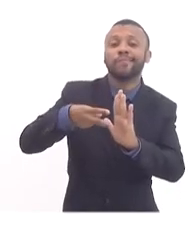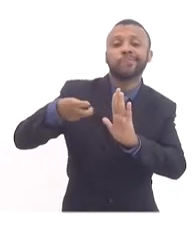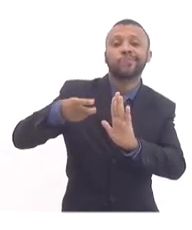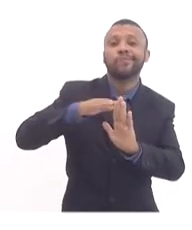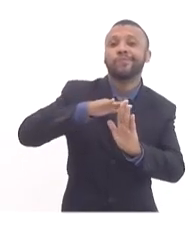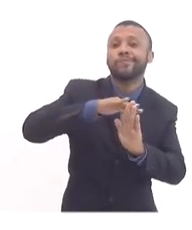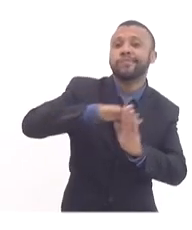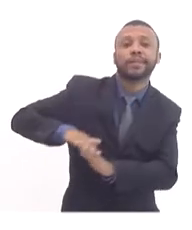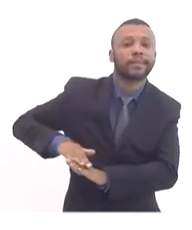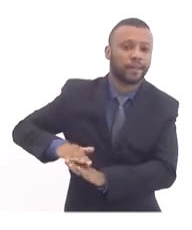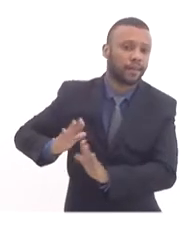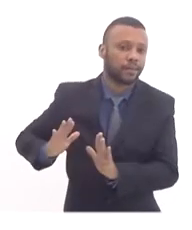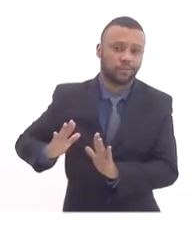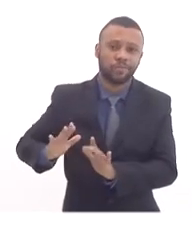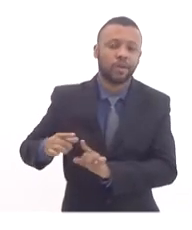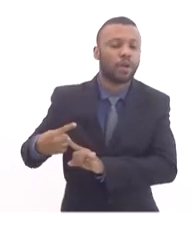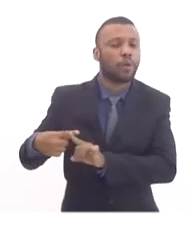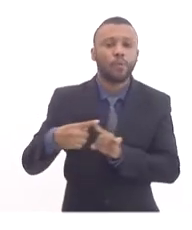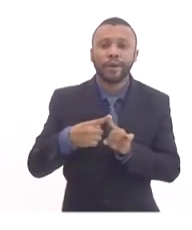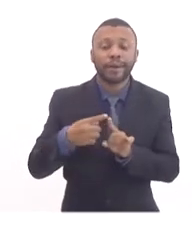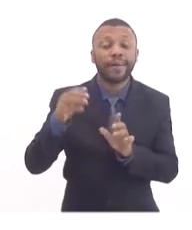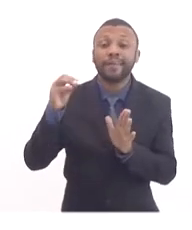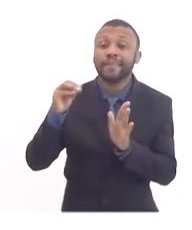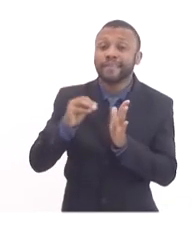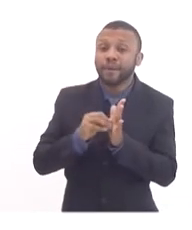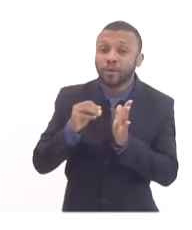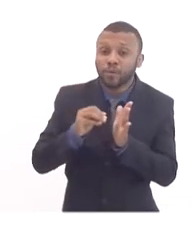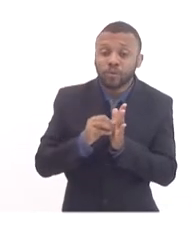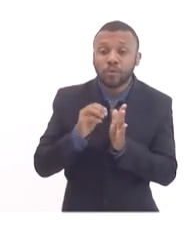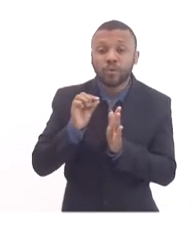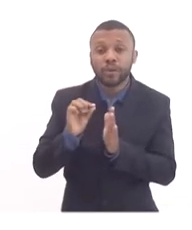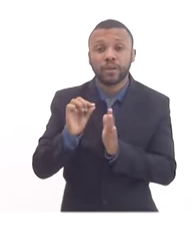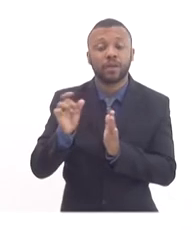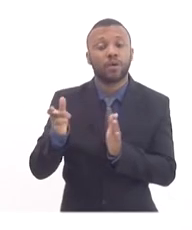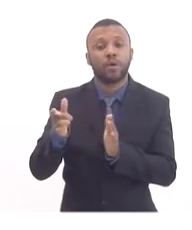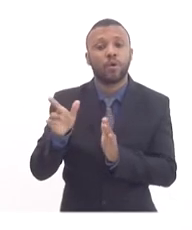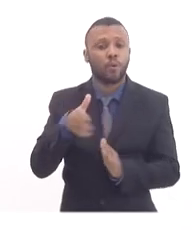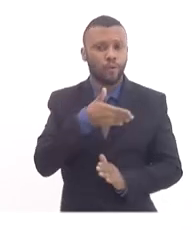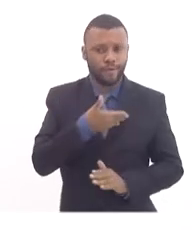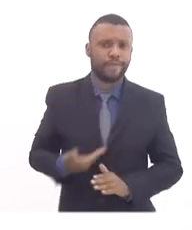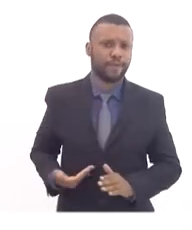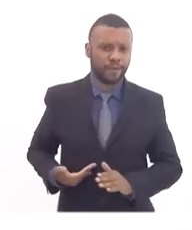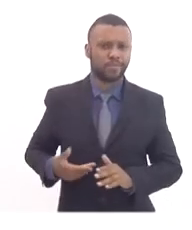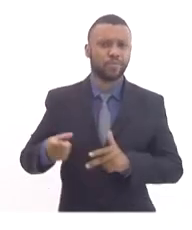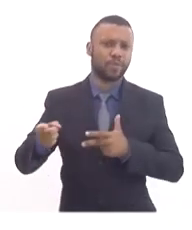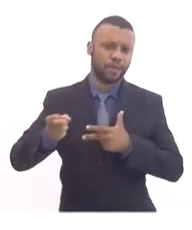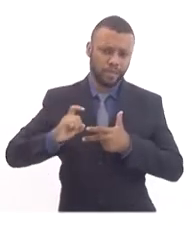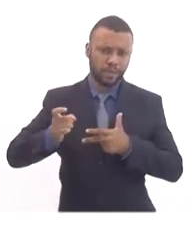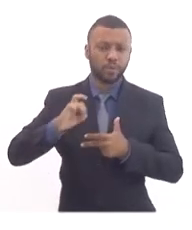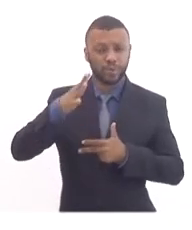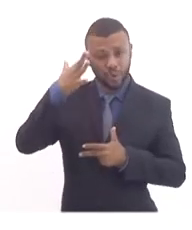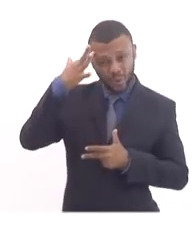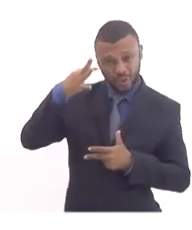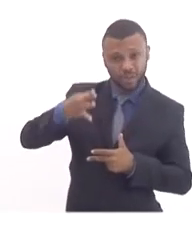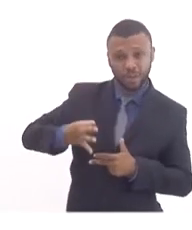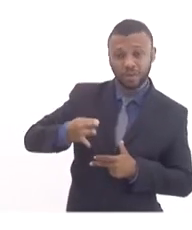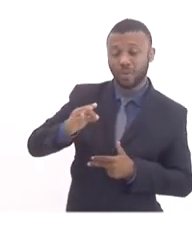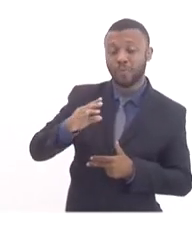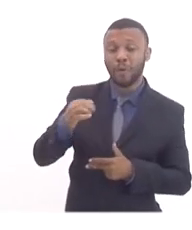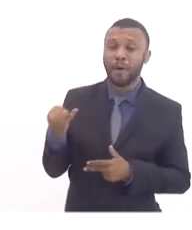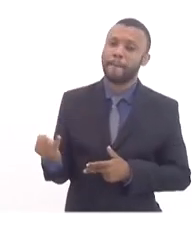revogado E por que não veio pego o Executivo se é que eu Ah entendi como